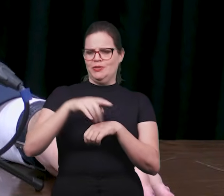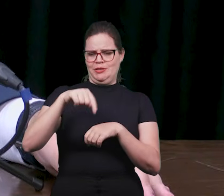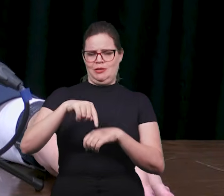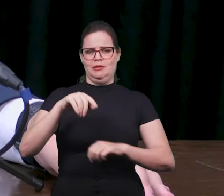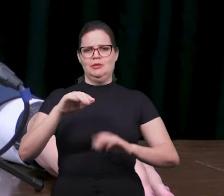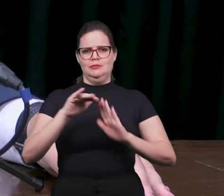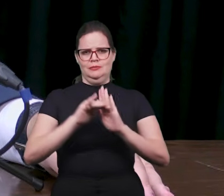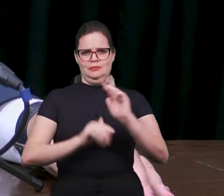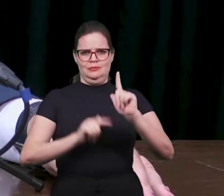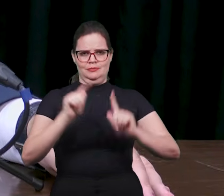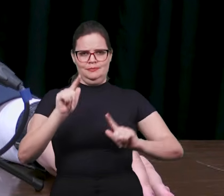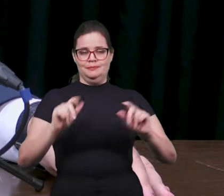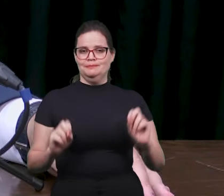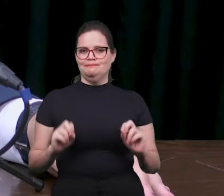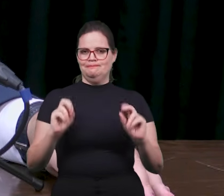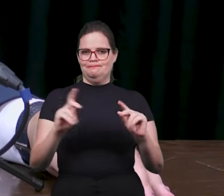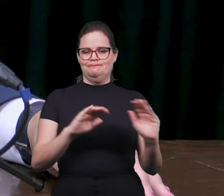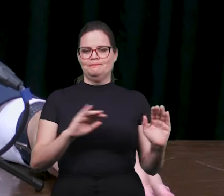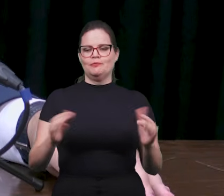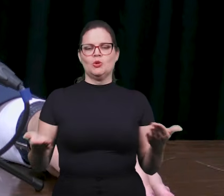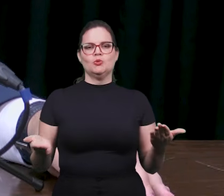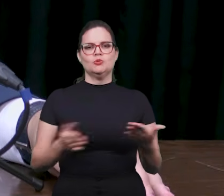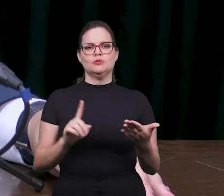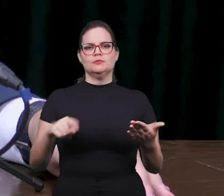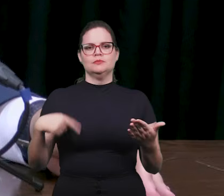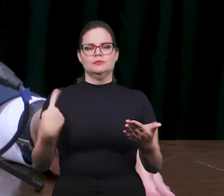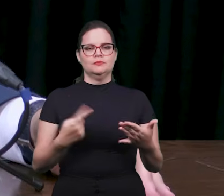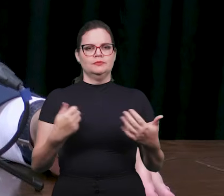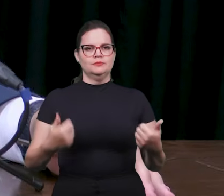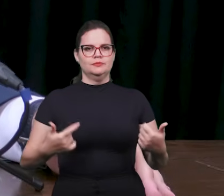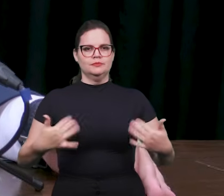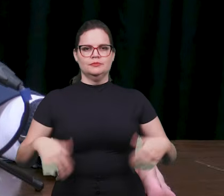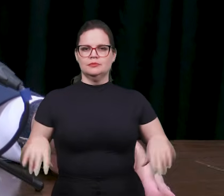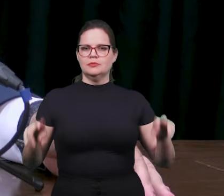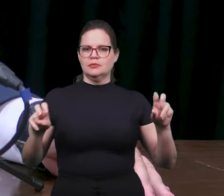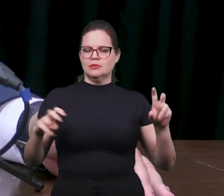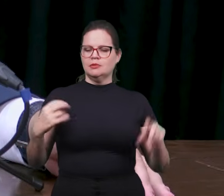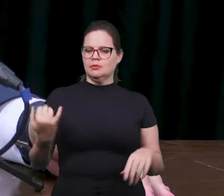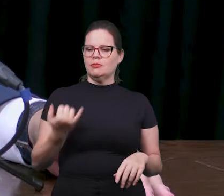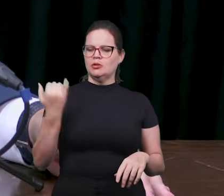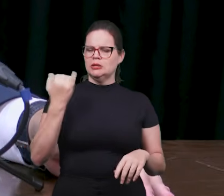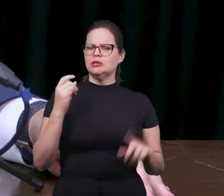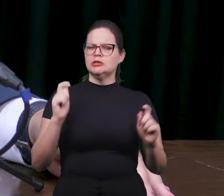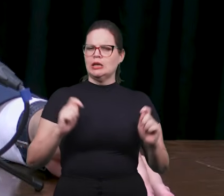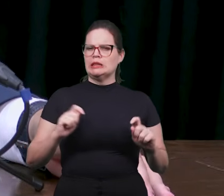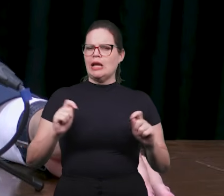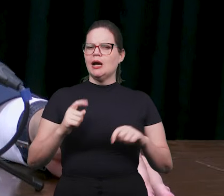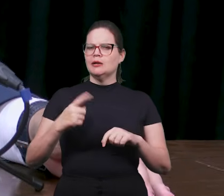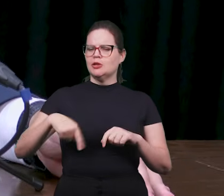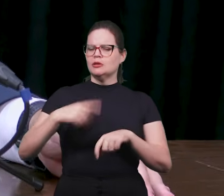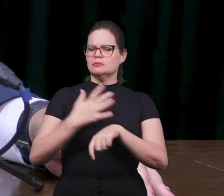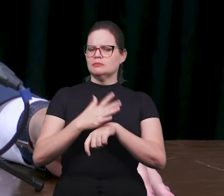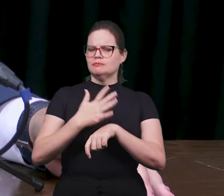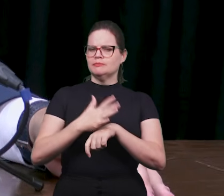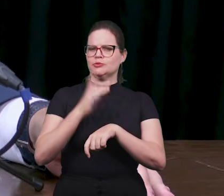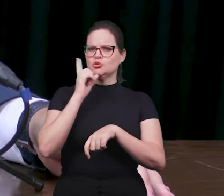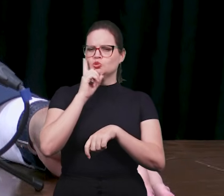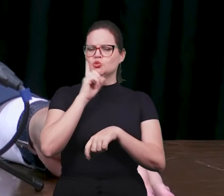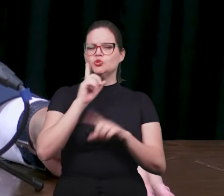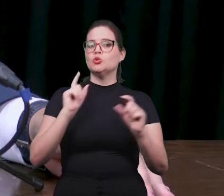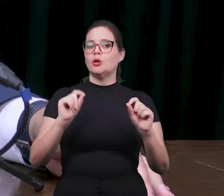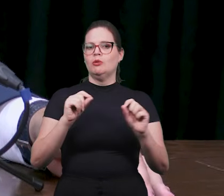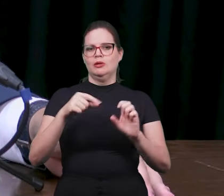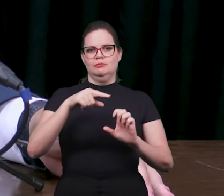nosso programa. Hoje nós vamos falar aqui sobre um tema bastante evidente no nosso dia a dia, que é o